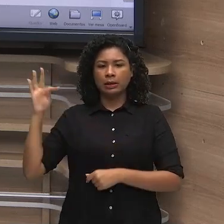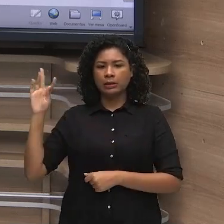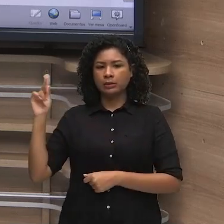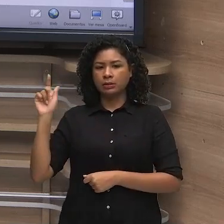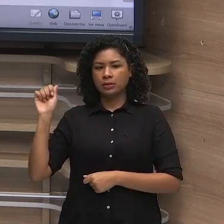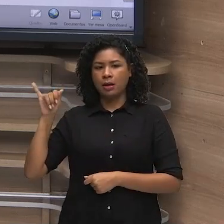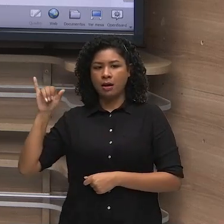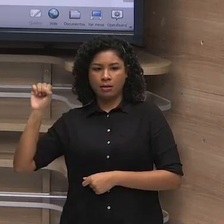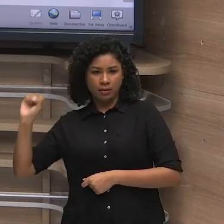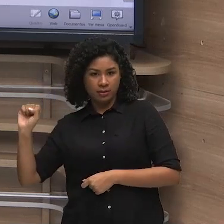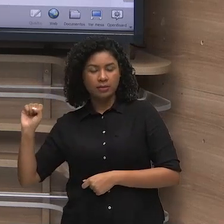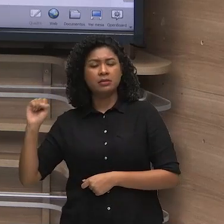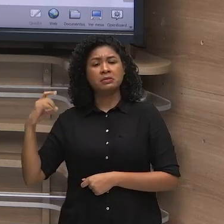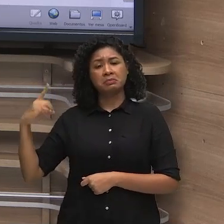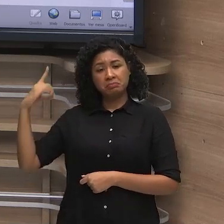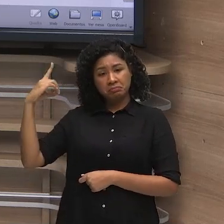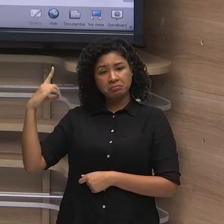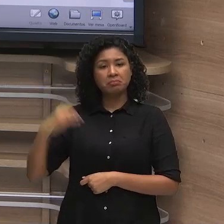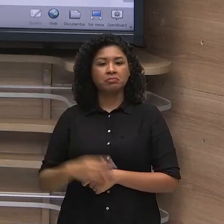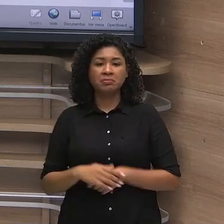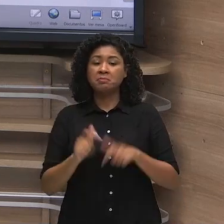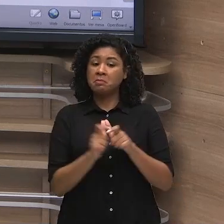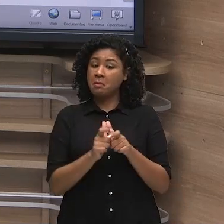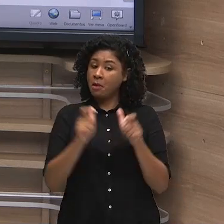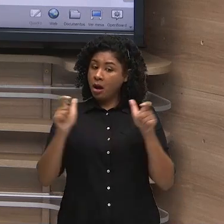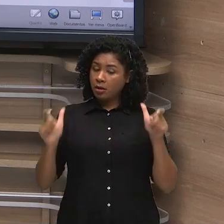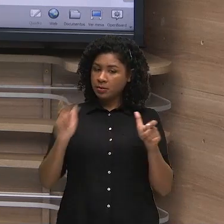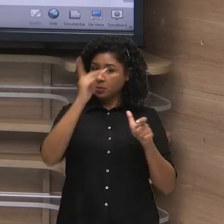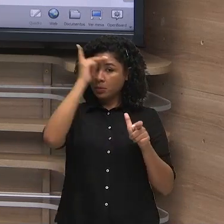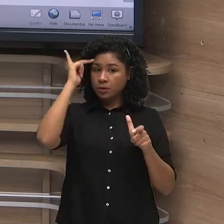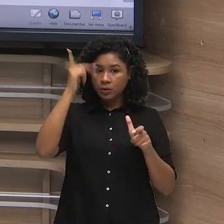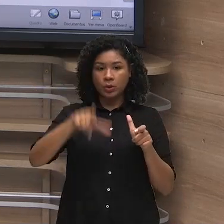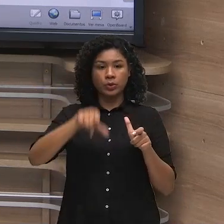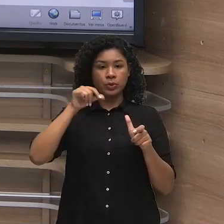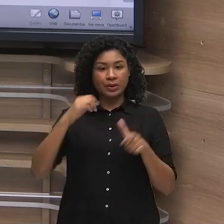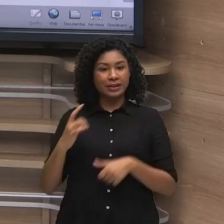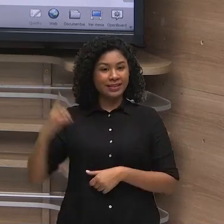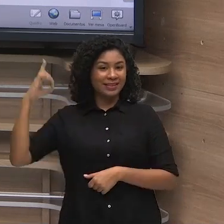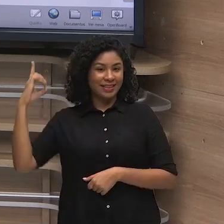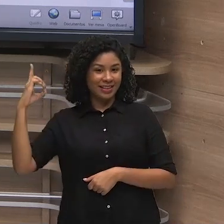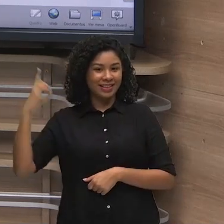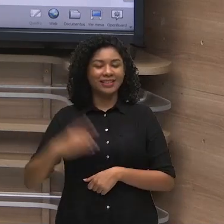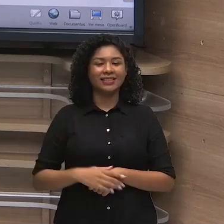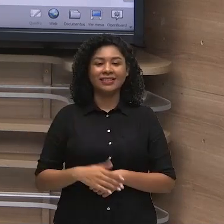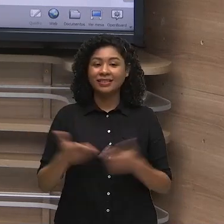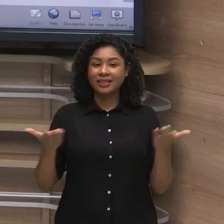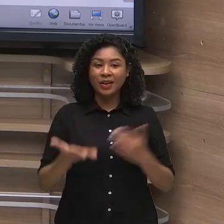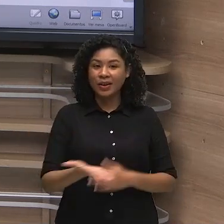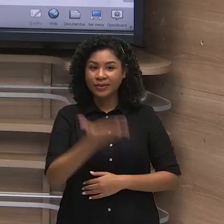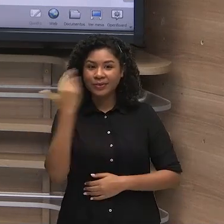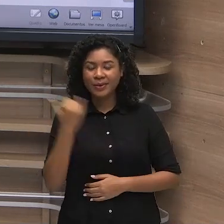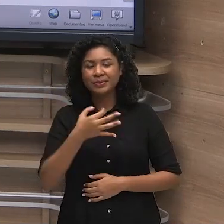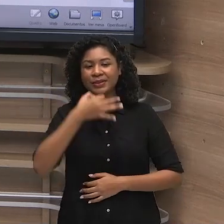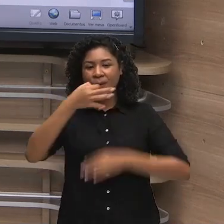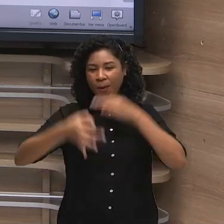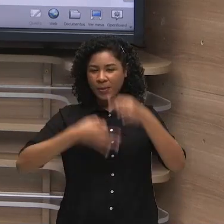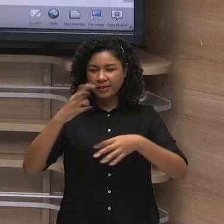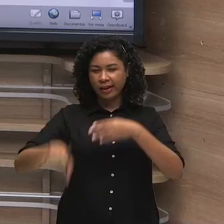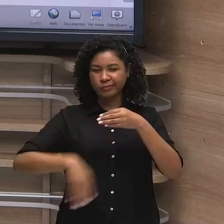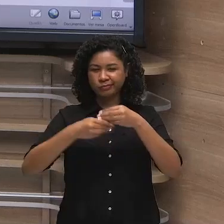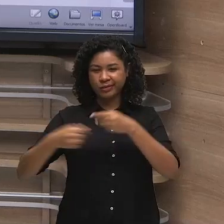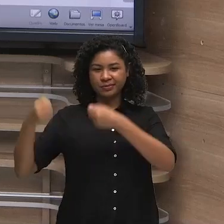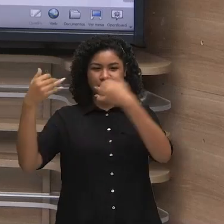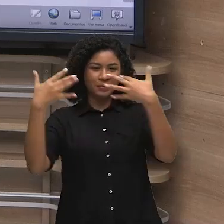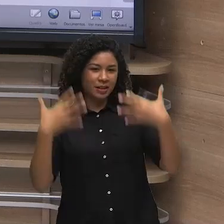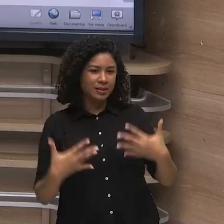aqui predominando para nós na letra D. Então, vamos ver agora nosso comentário e ver se é isso mesmo, se